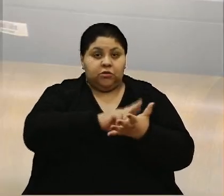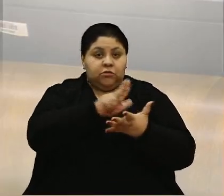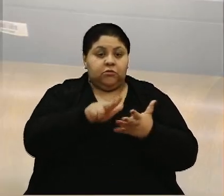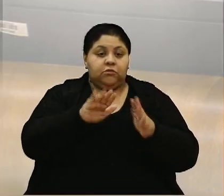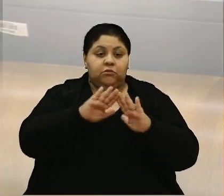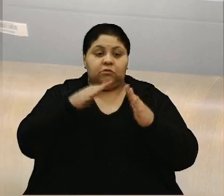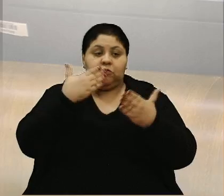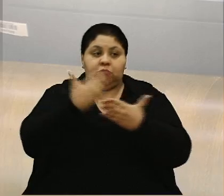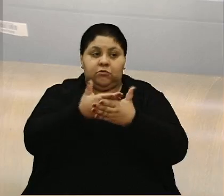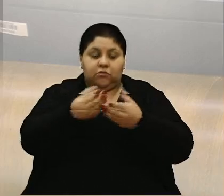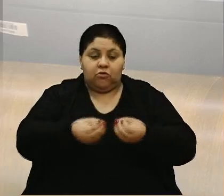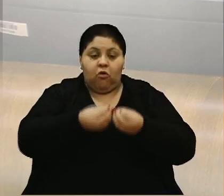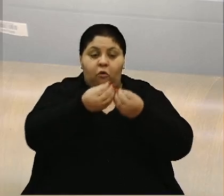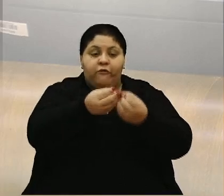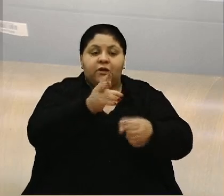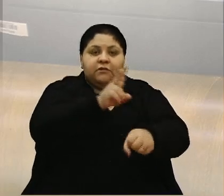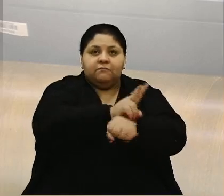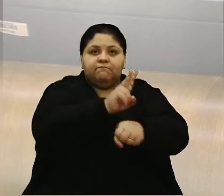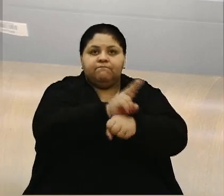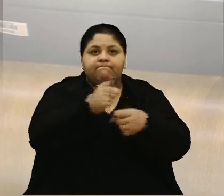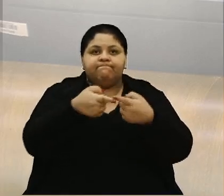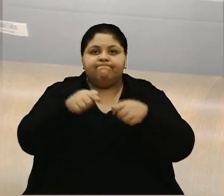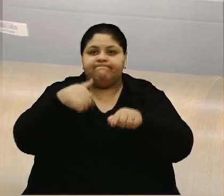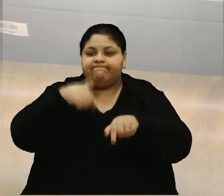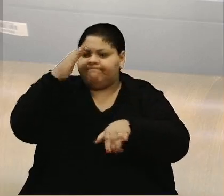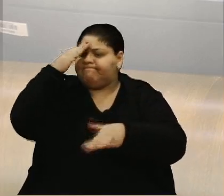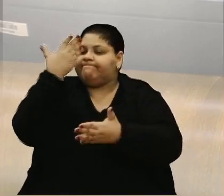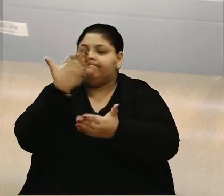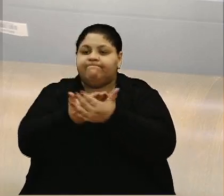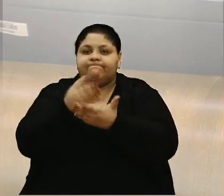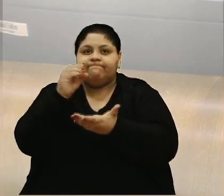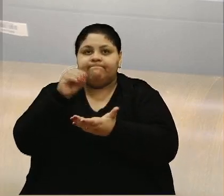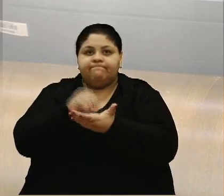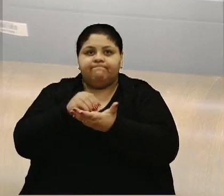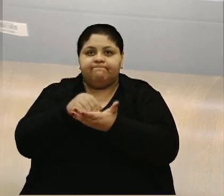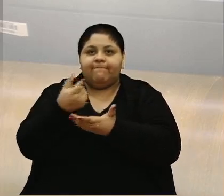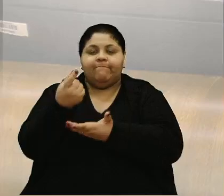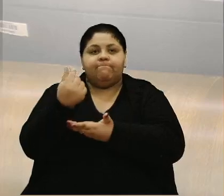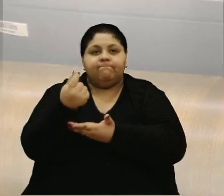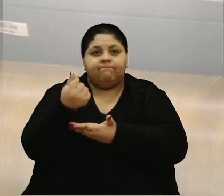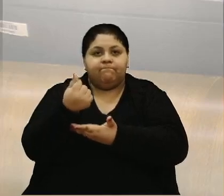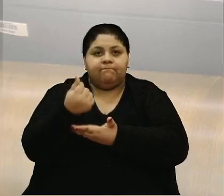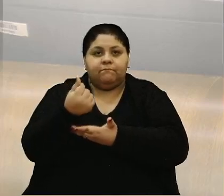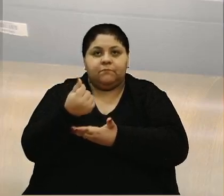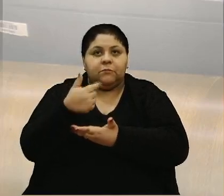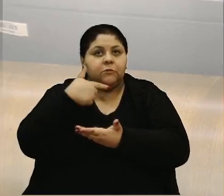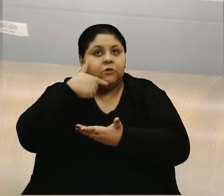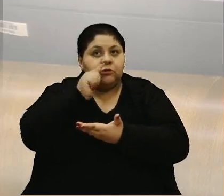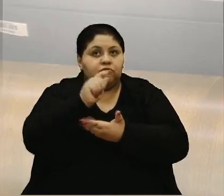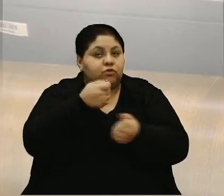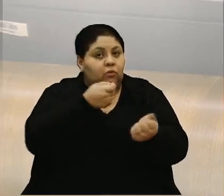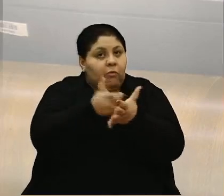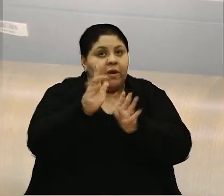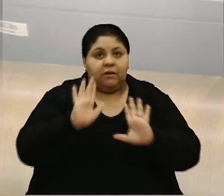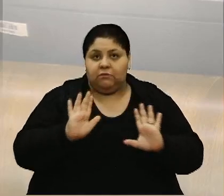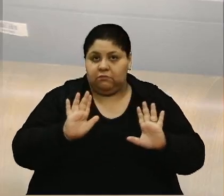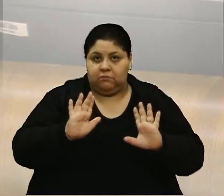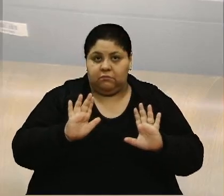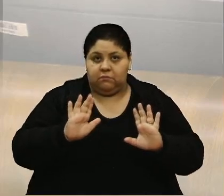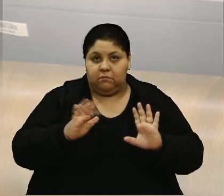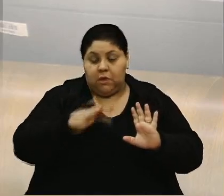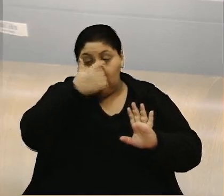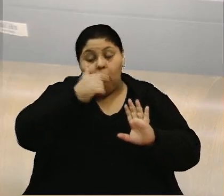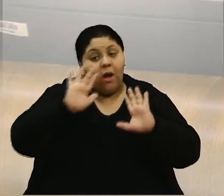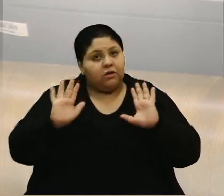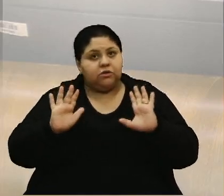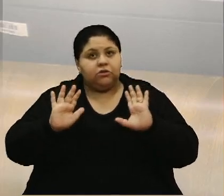escolas ofertando as vagas, mas eu acredito que por falta de recurso não consiga ser comprado. No meu entendimento é esse,